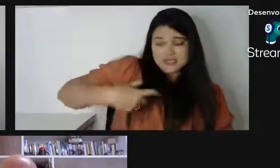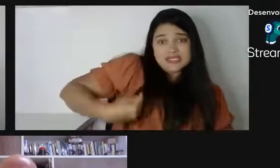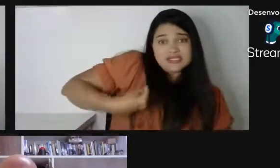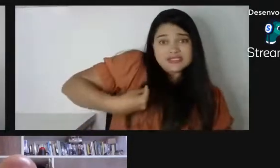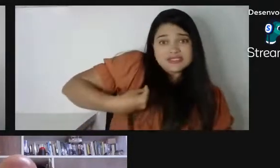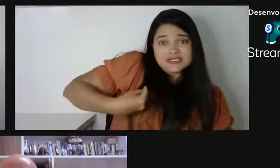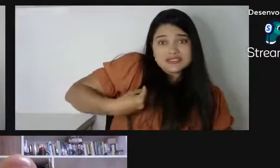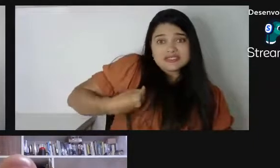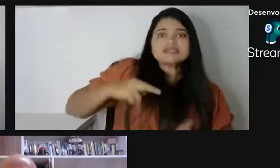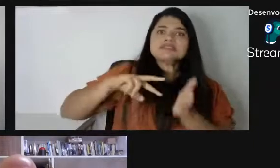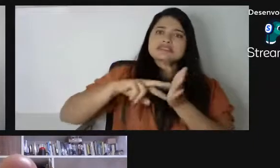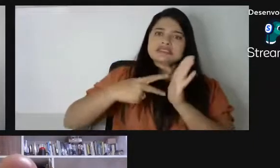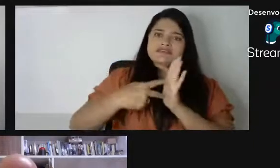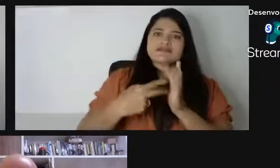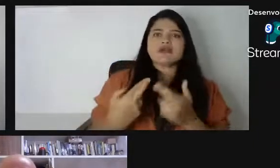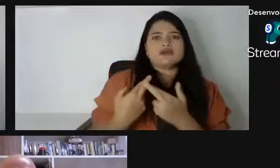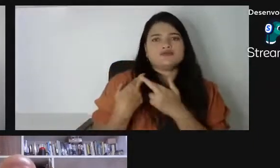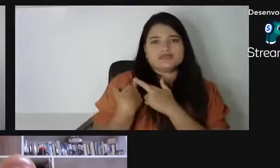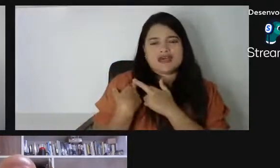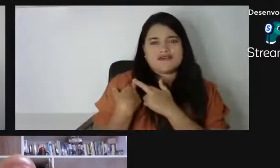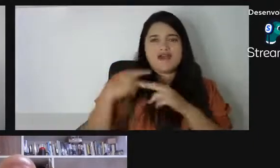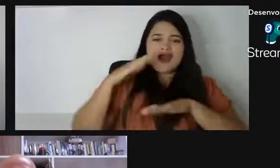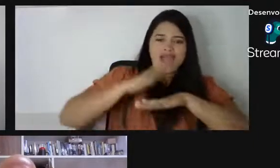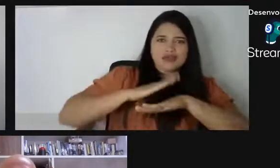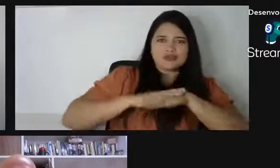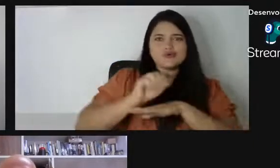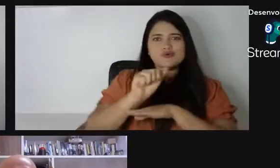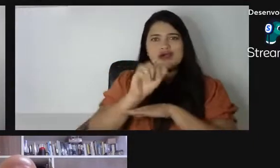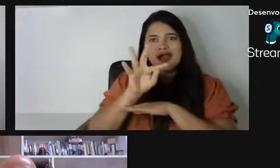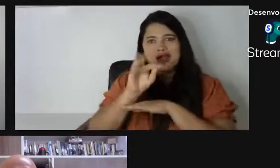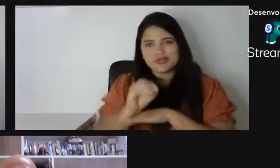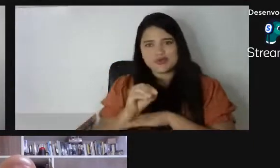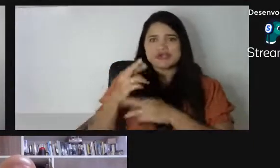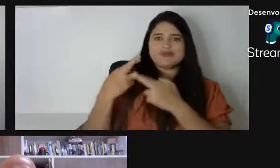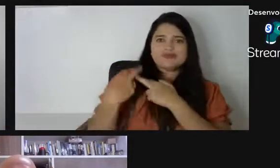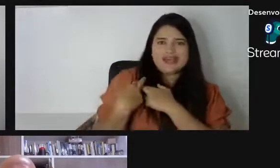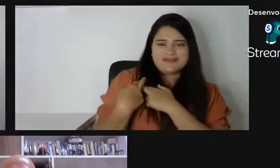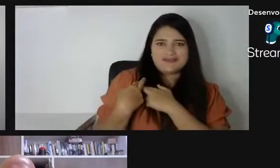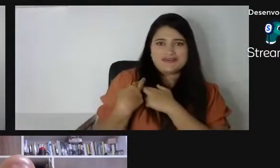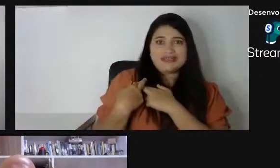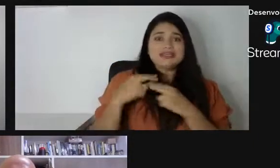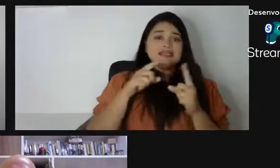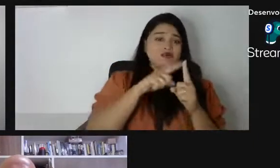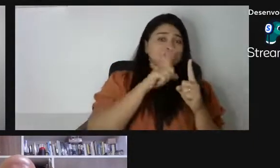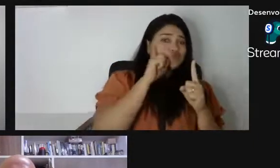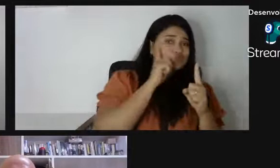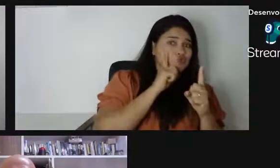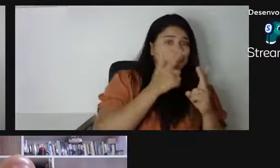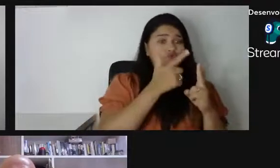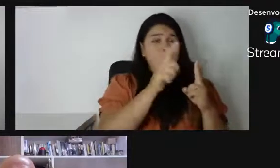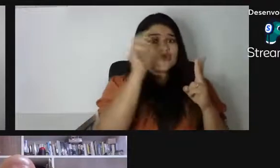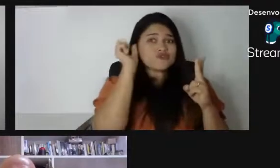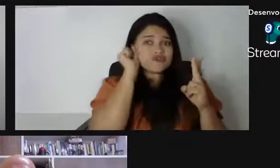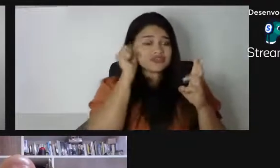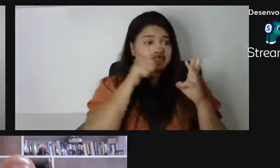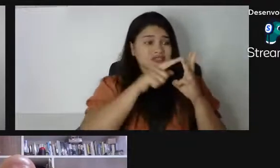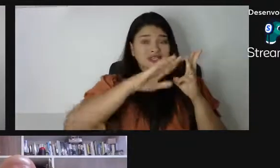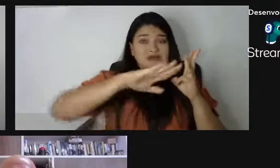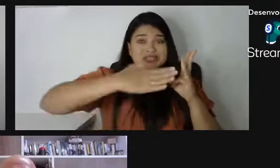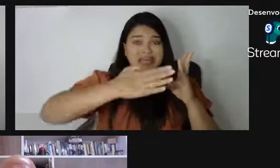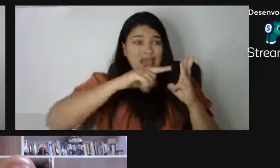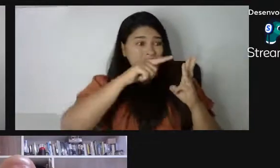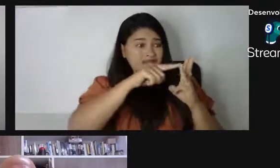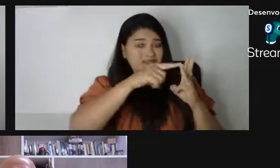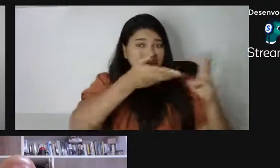você existir e você ser uma terceira pessoa numa interação já não tem mais álibi para você dizer que você não é responsável